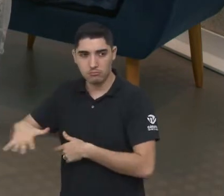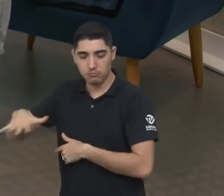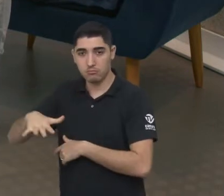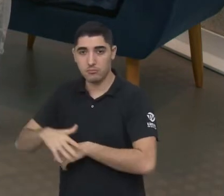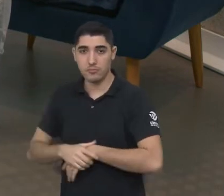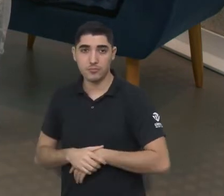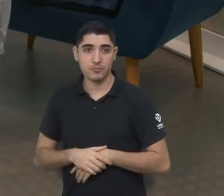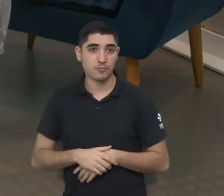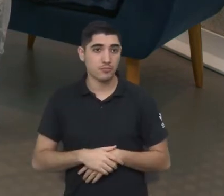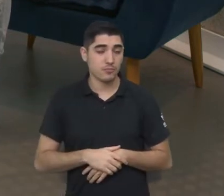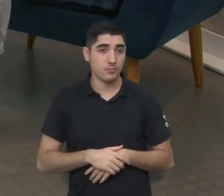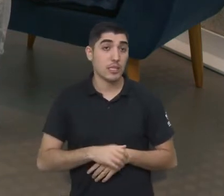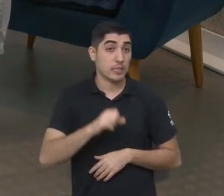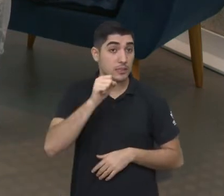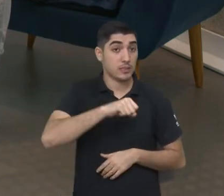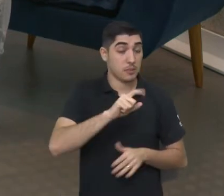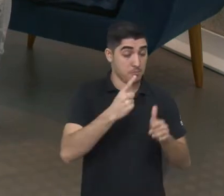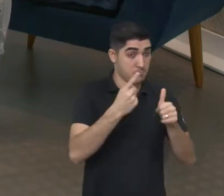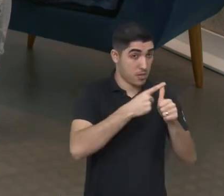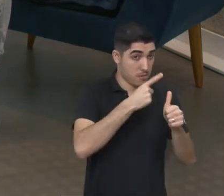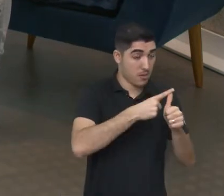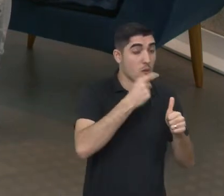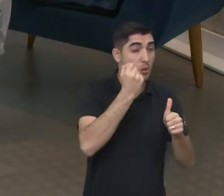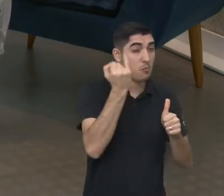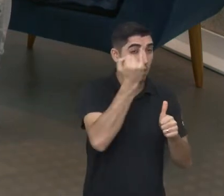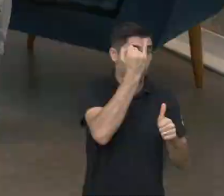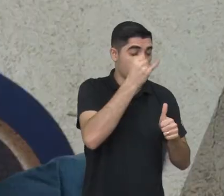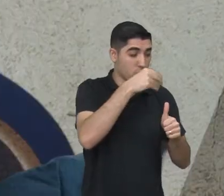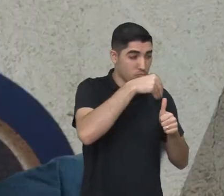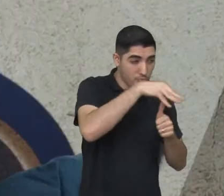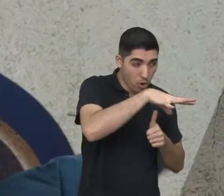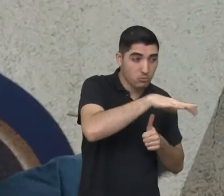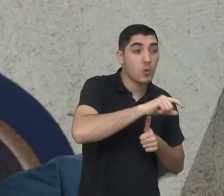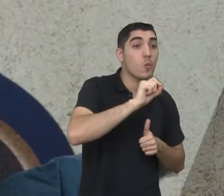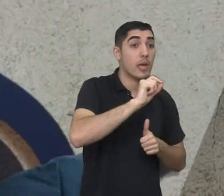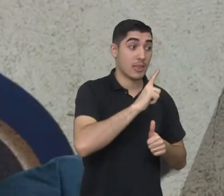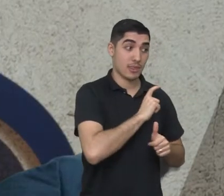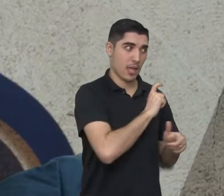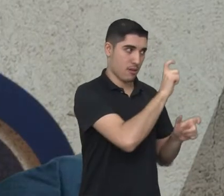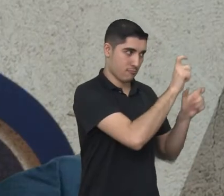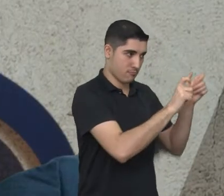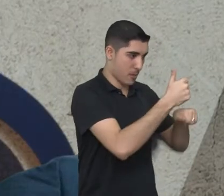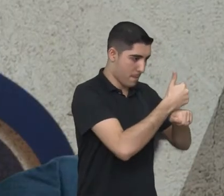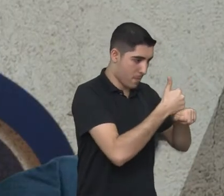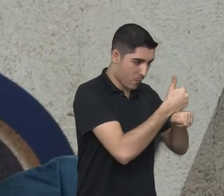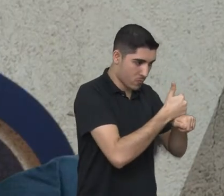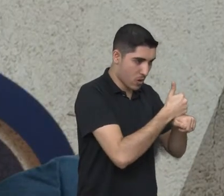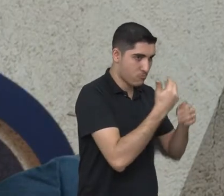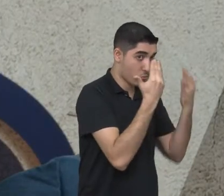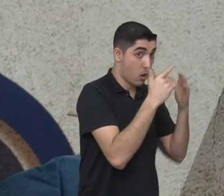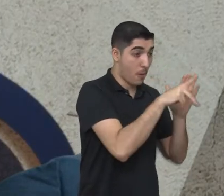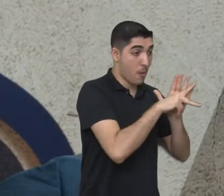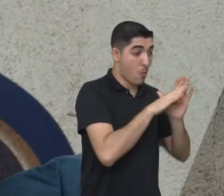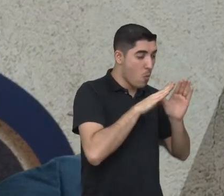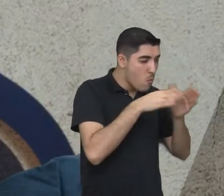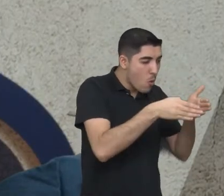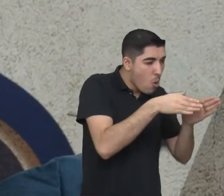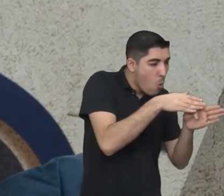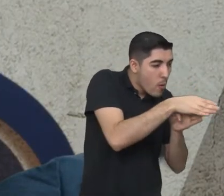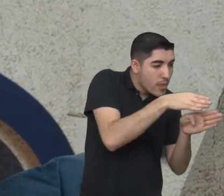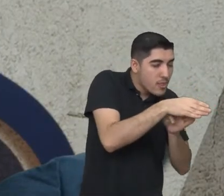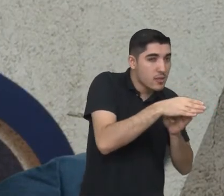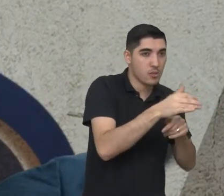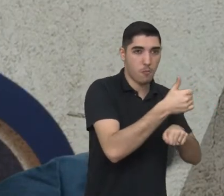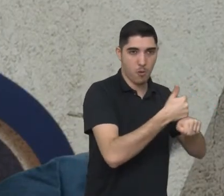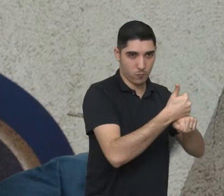estudos? Sim, primeiramente é importante destacar que hoje em dia existem psicólogos especializados em orientação profissional,